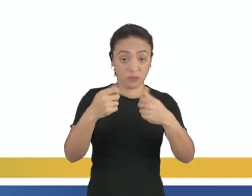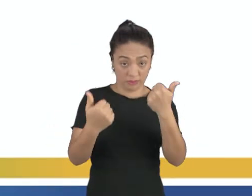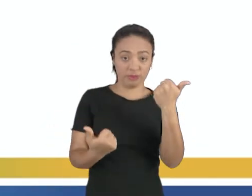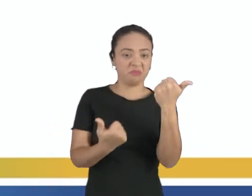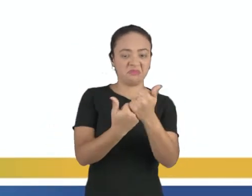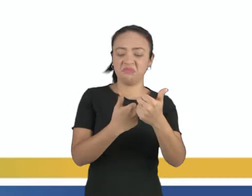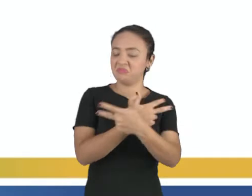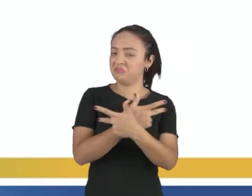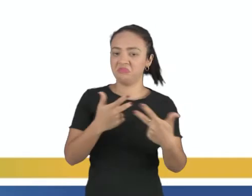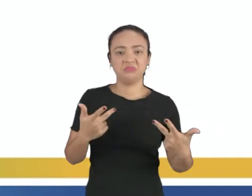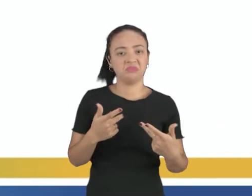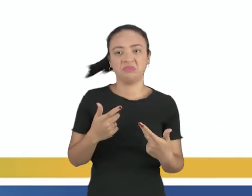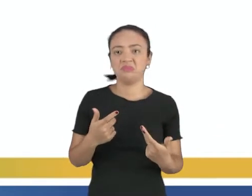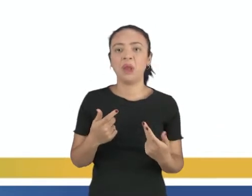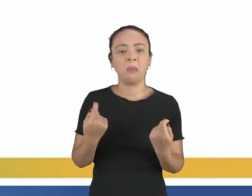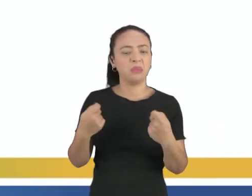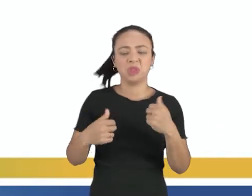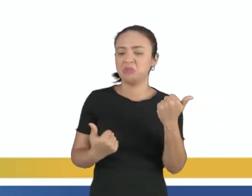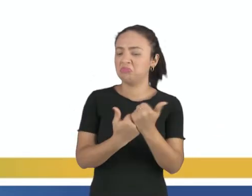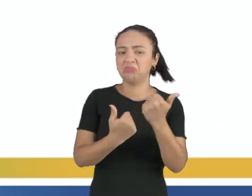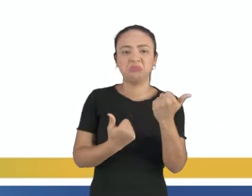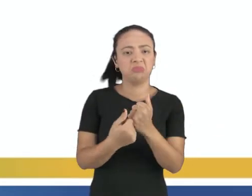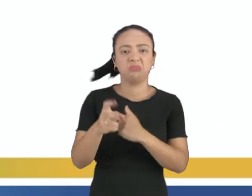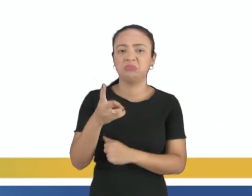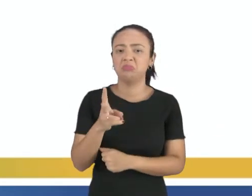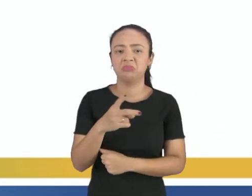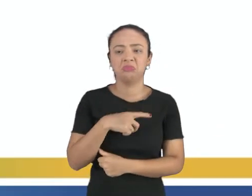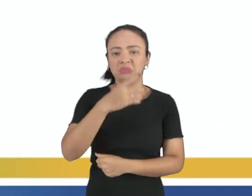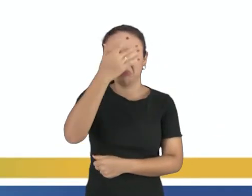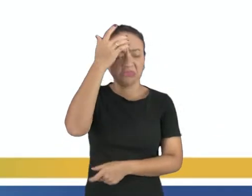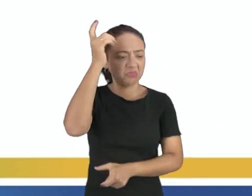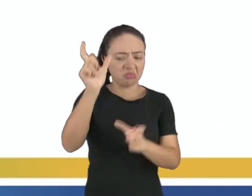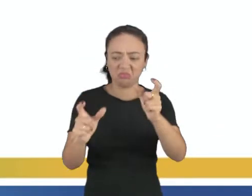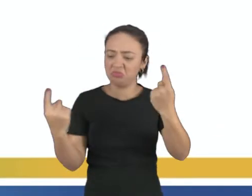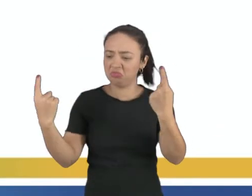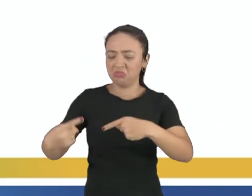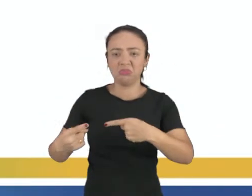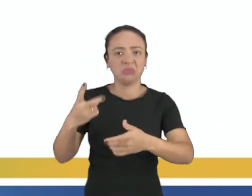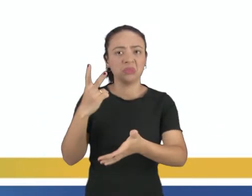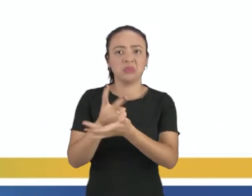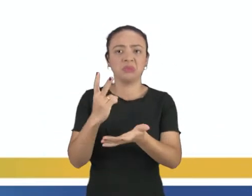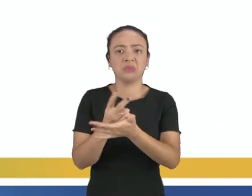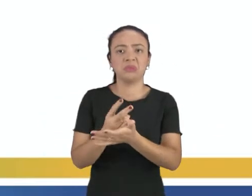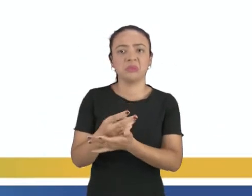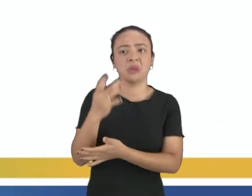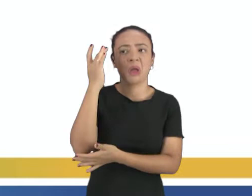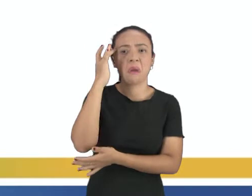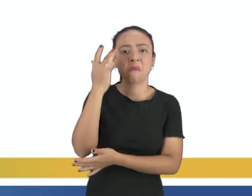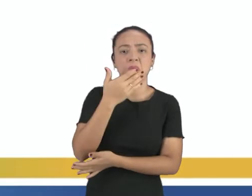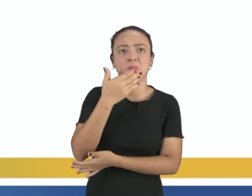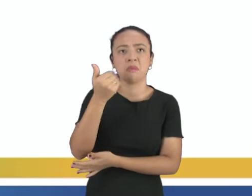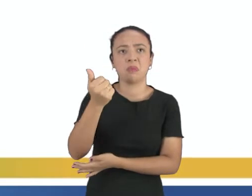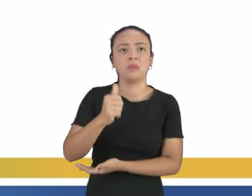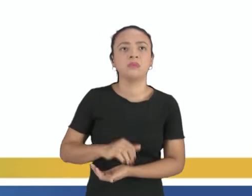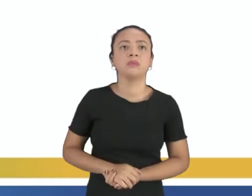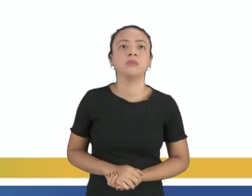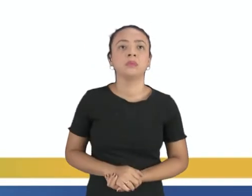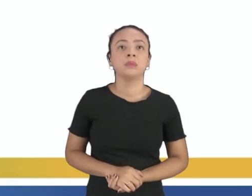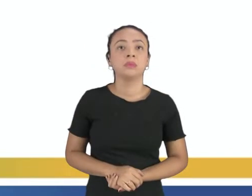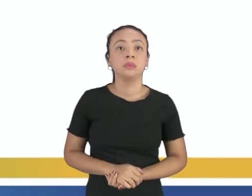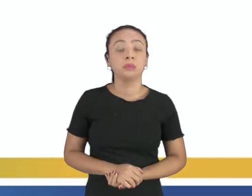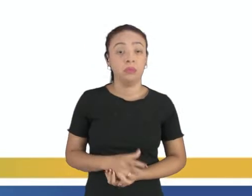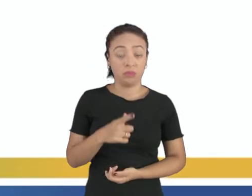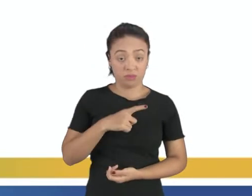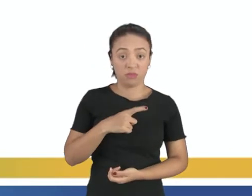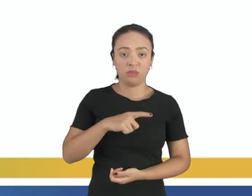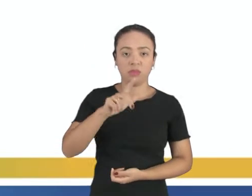Substituições ilimitadas. Isso quer dizer que os jogadores podem entrar e sair no momento que achar conveniente. É